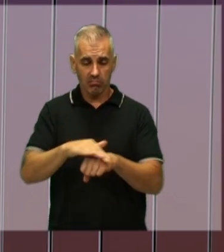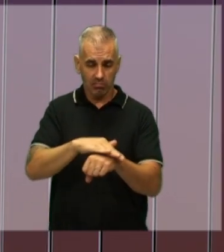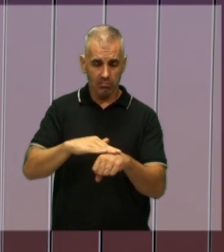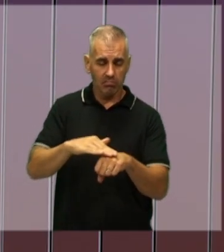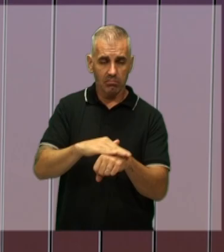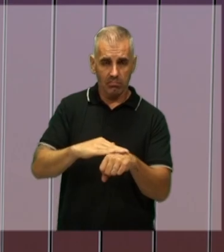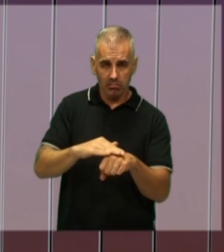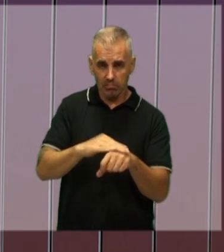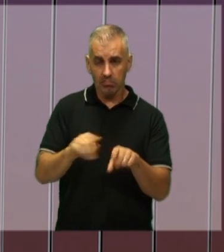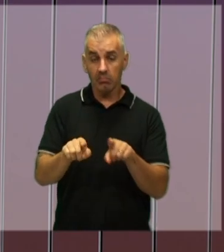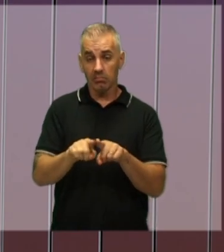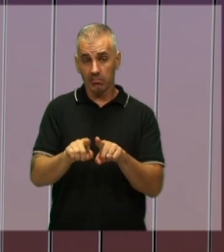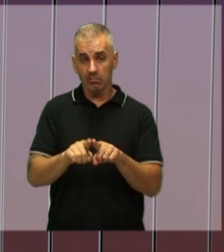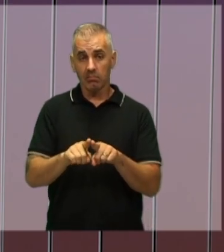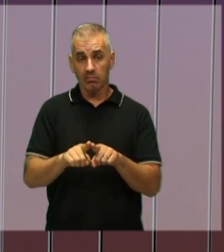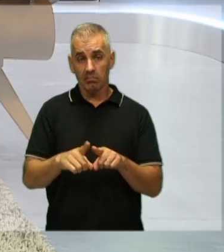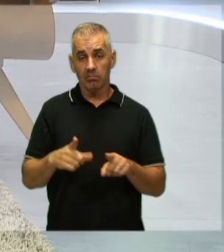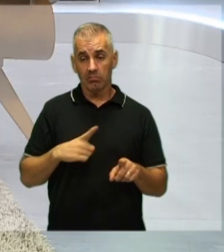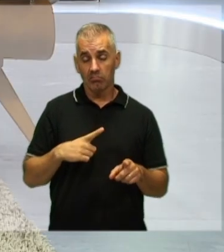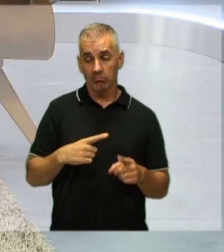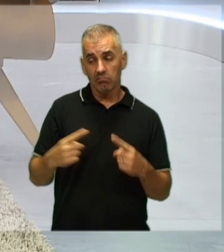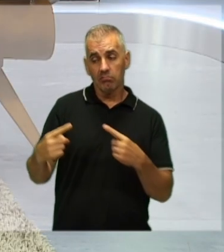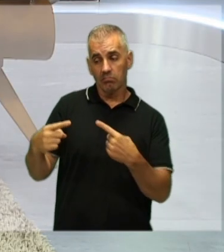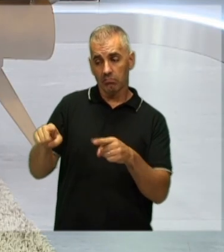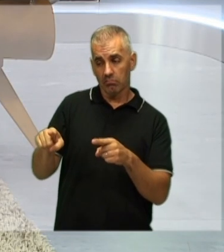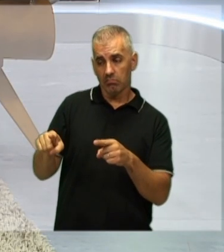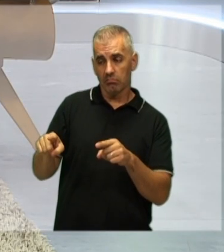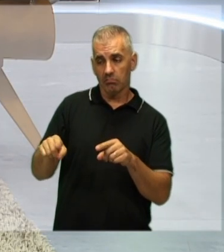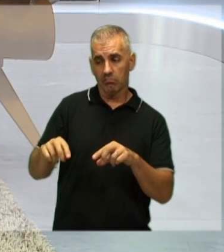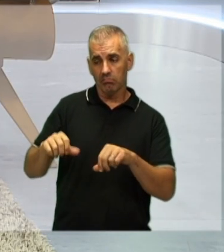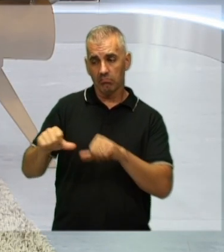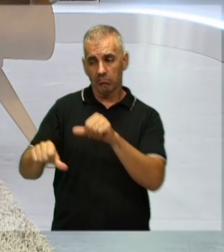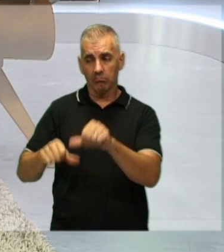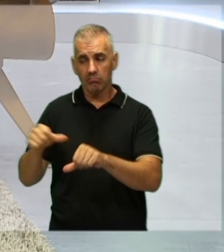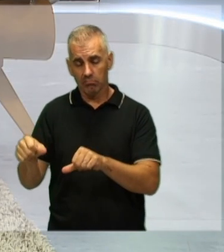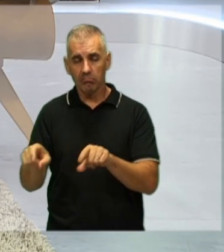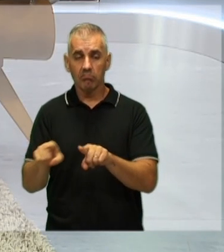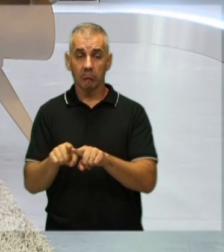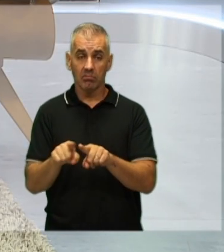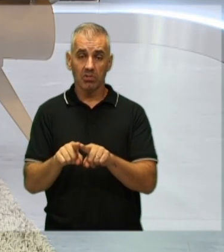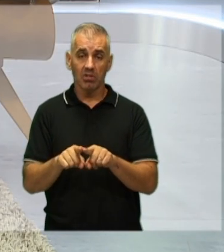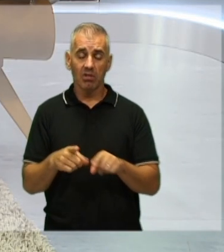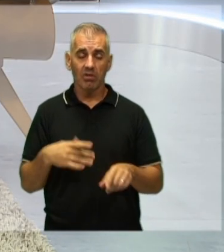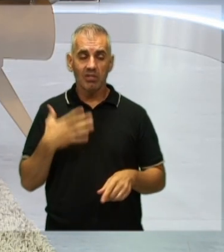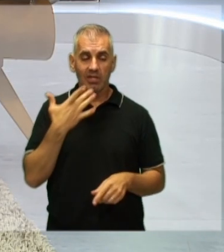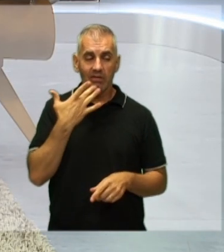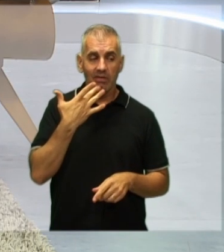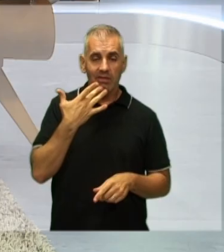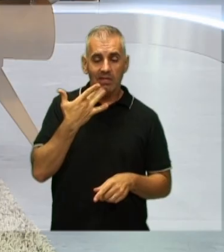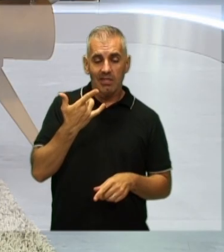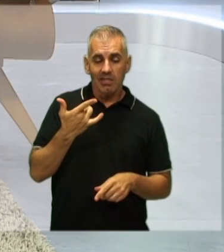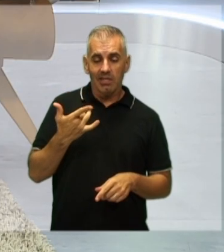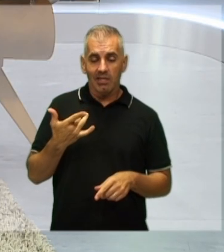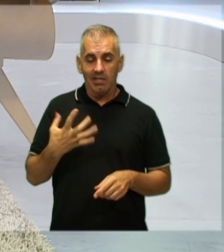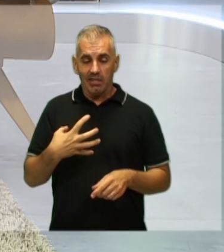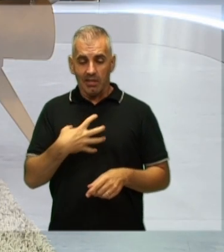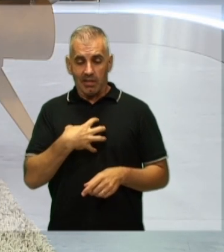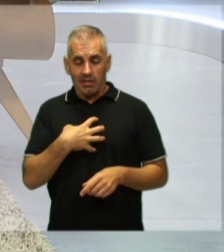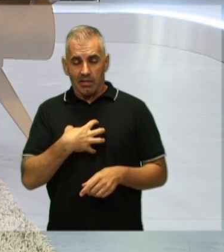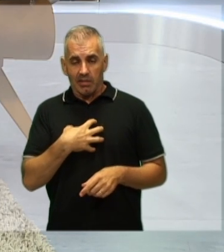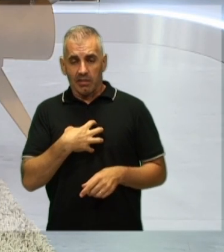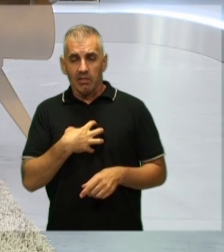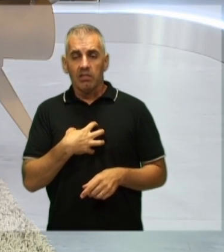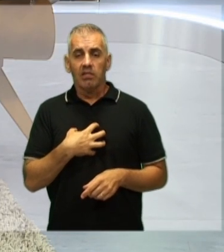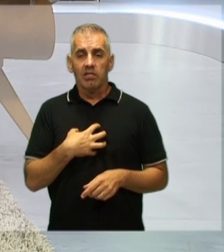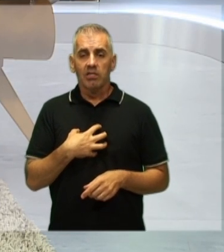casa, mesmo com a oposição. O que eu vejo, assim, a facilidade nesse aspecto, o Maurício, aqui, e